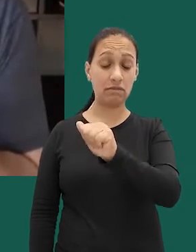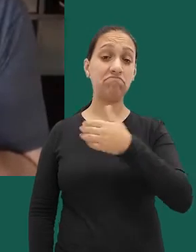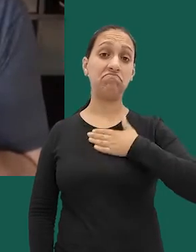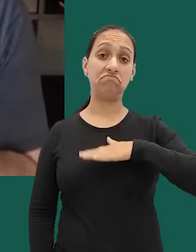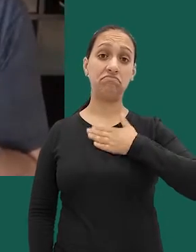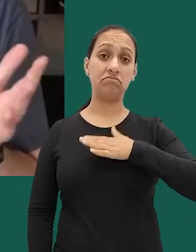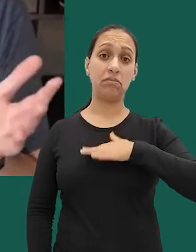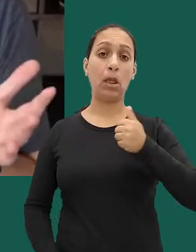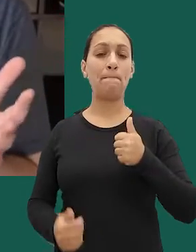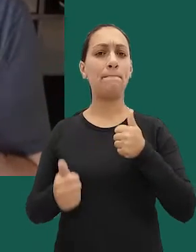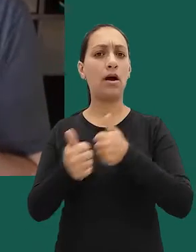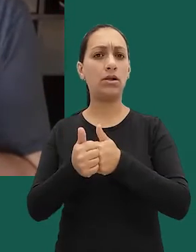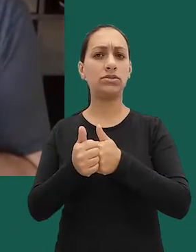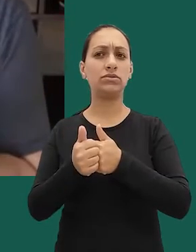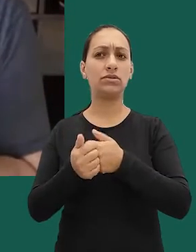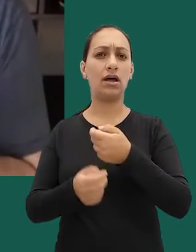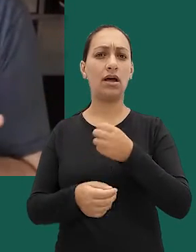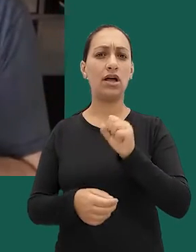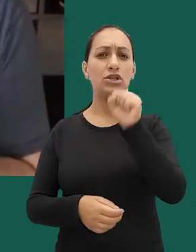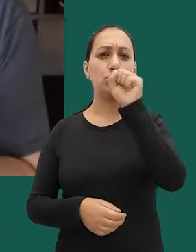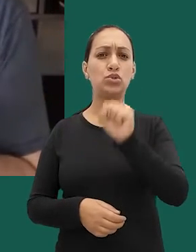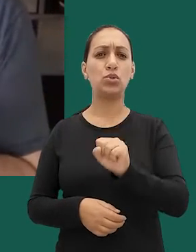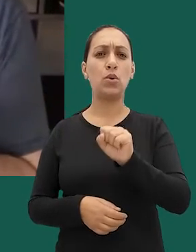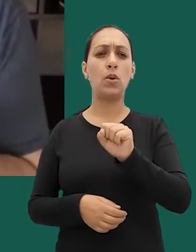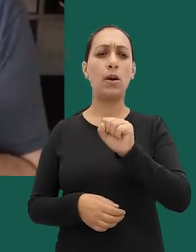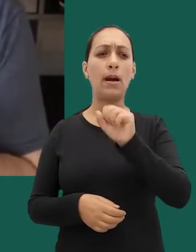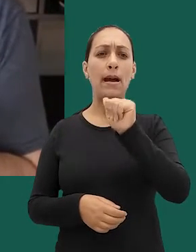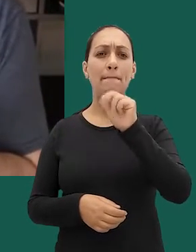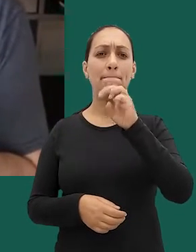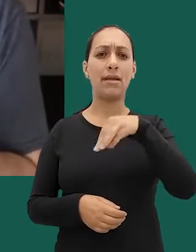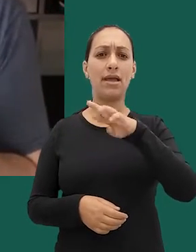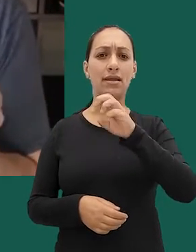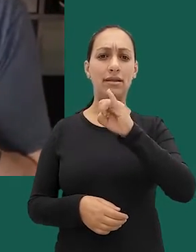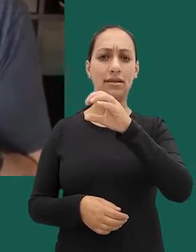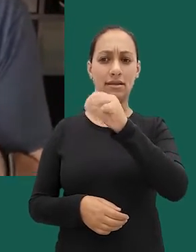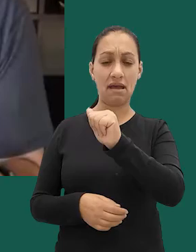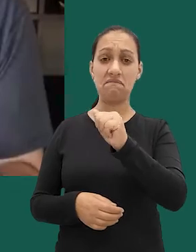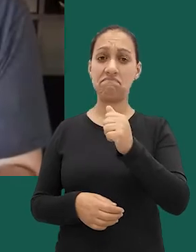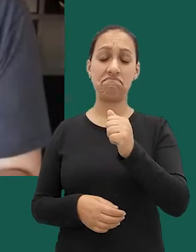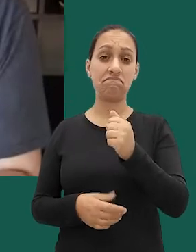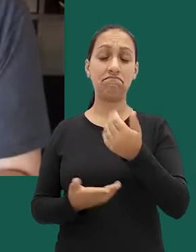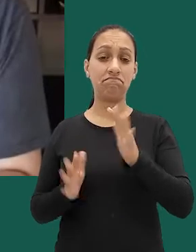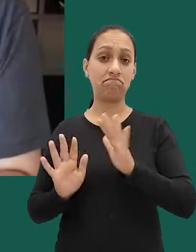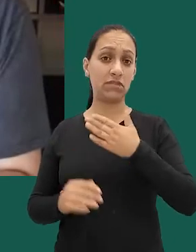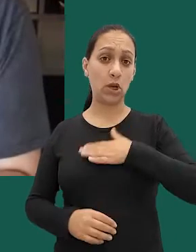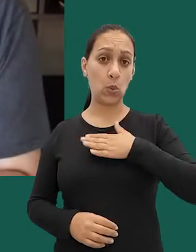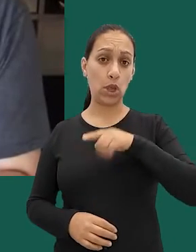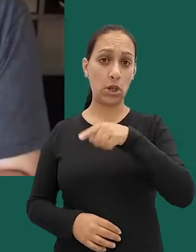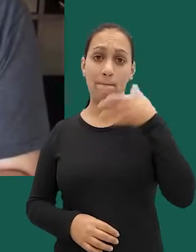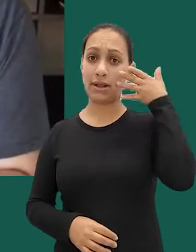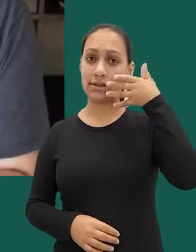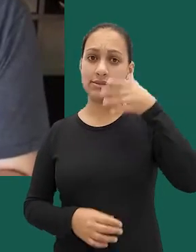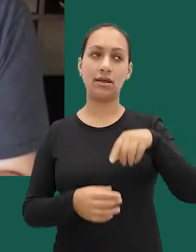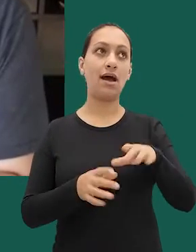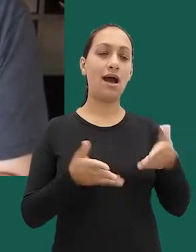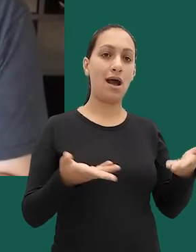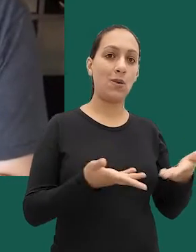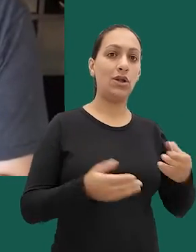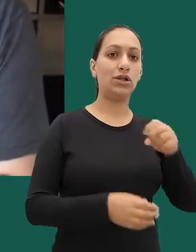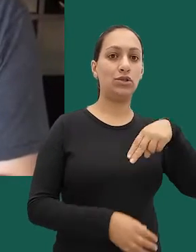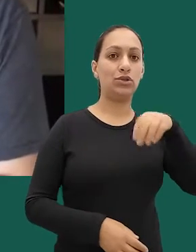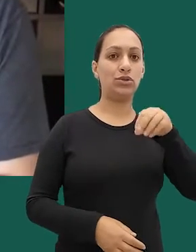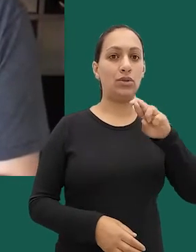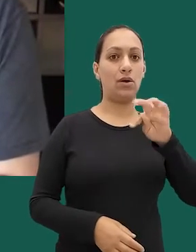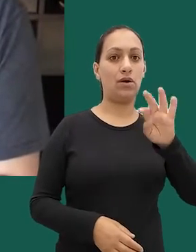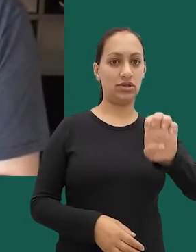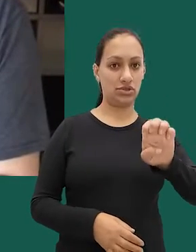próximo da Sul-América, diria assim. É muito tranquilo conversar e dar palestra. A parte nórdica é difícil.